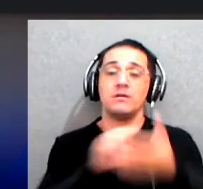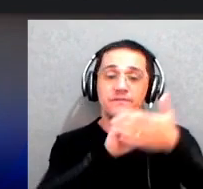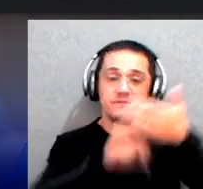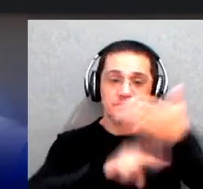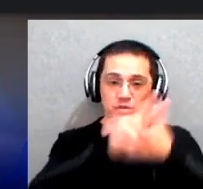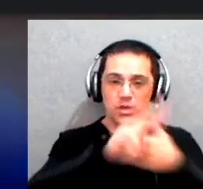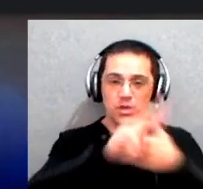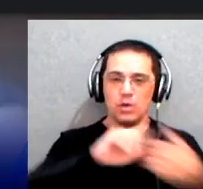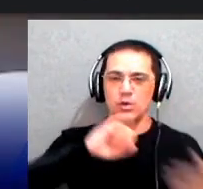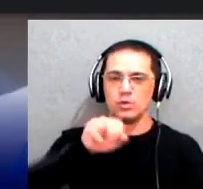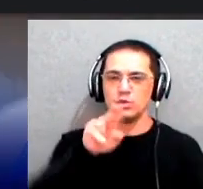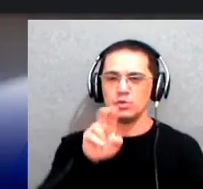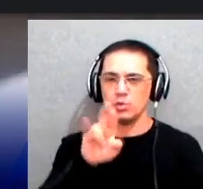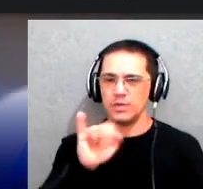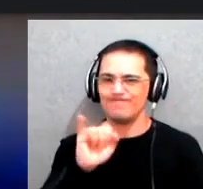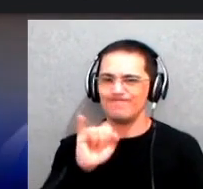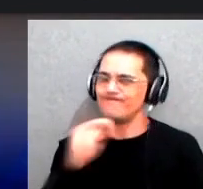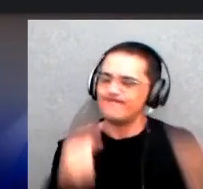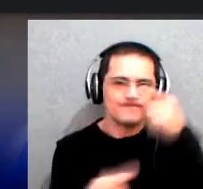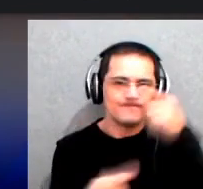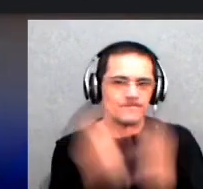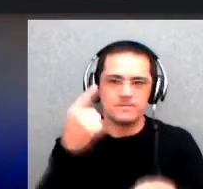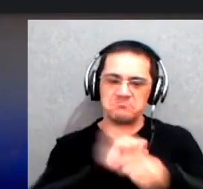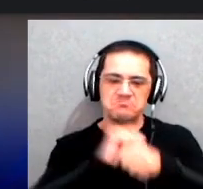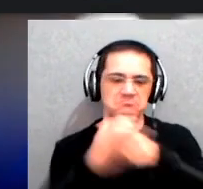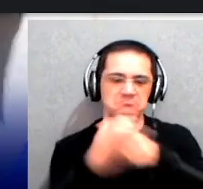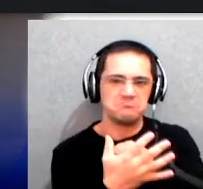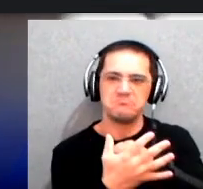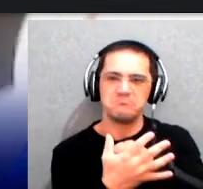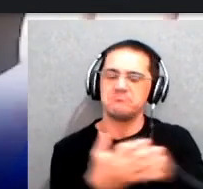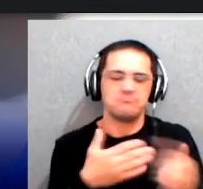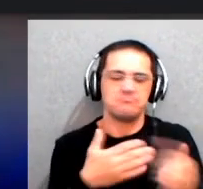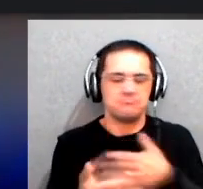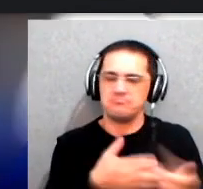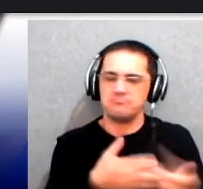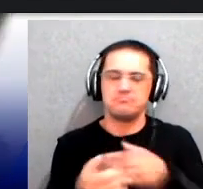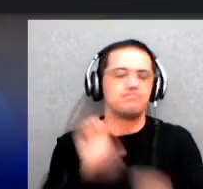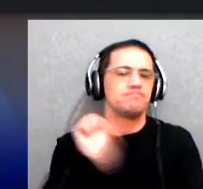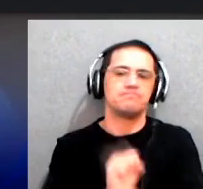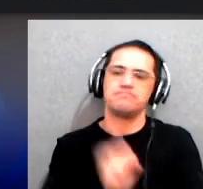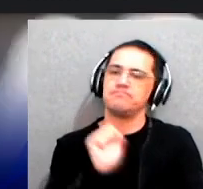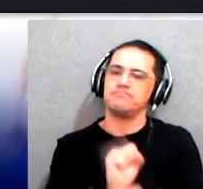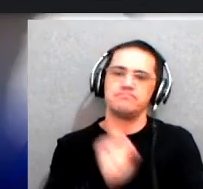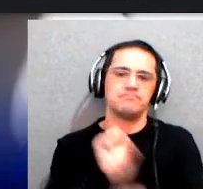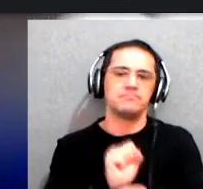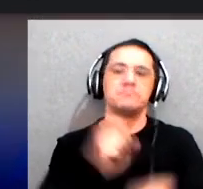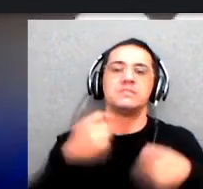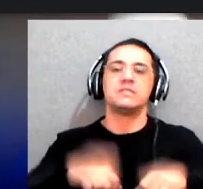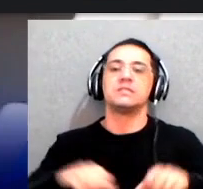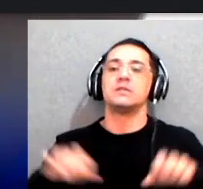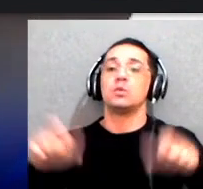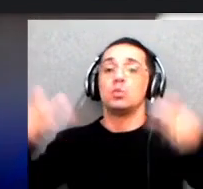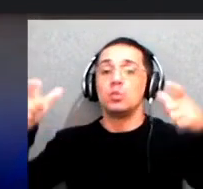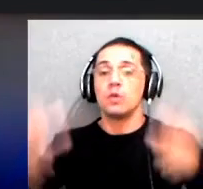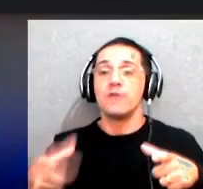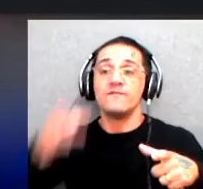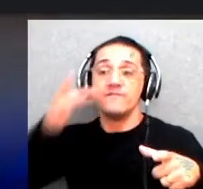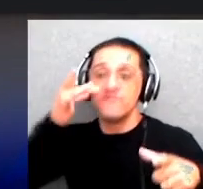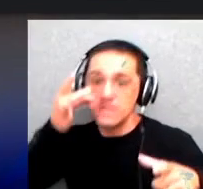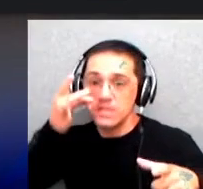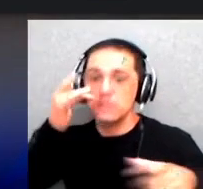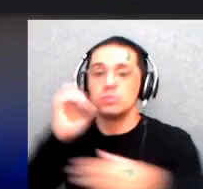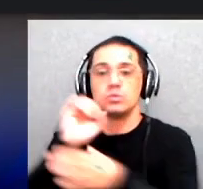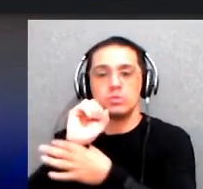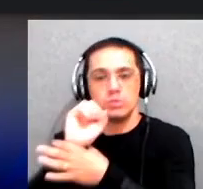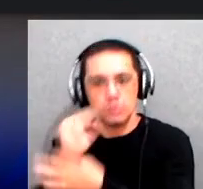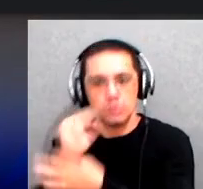a pandemia de Covid-19, devendo ocorrer o adiamento para o momento em que o Estado disponibilize estrutura física para sua realização de forma segura, como já